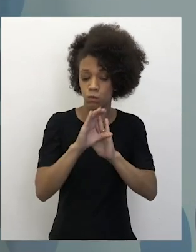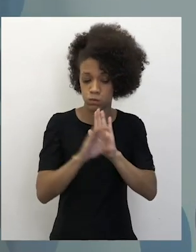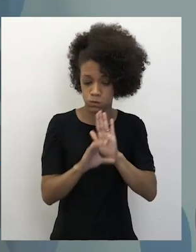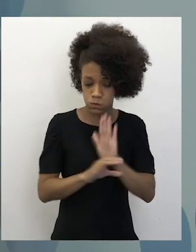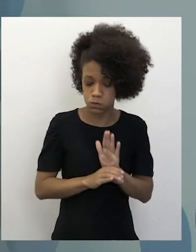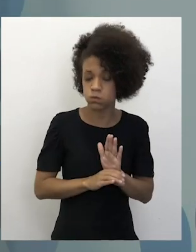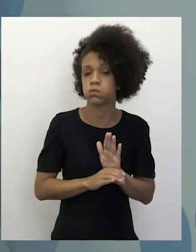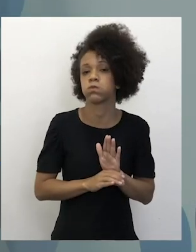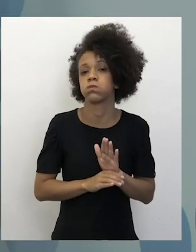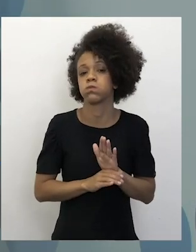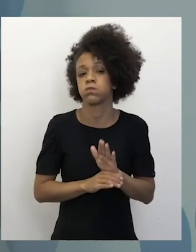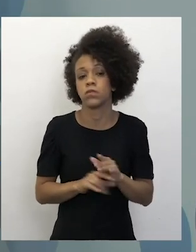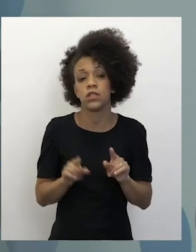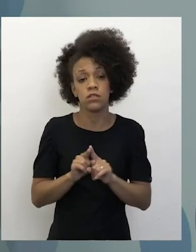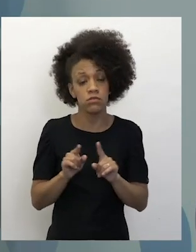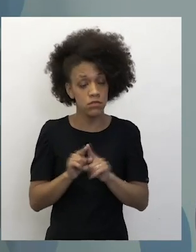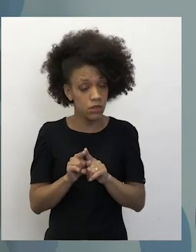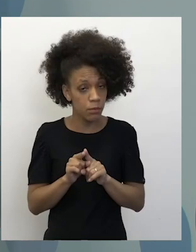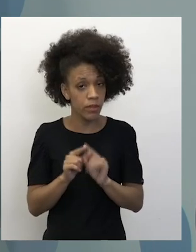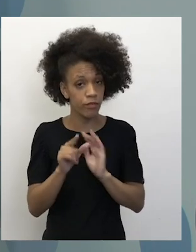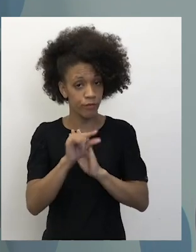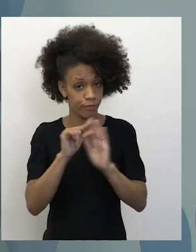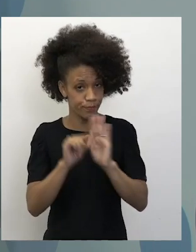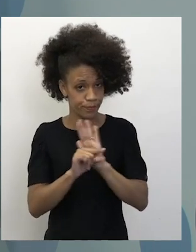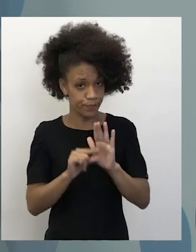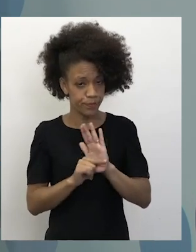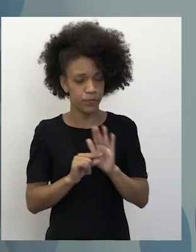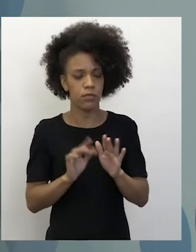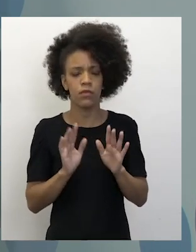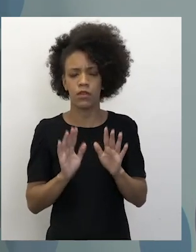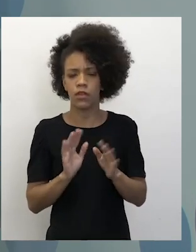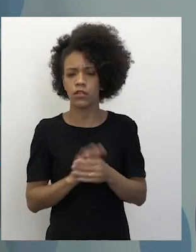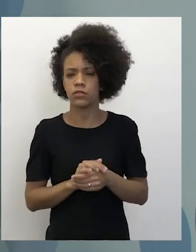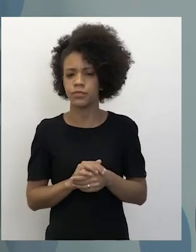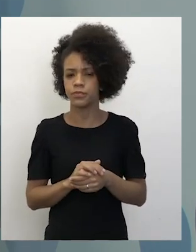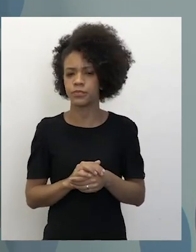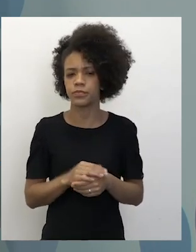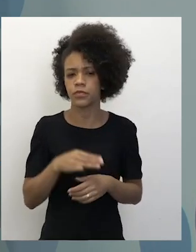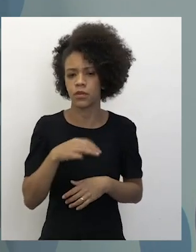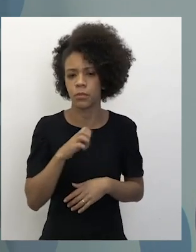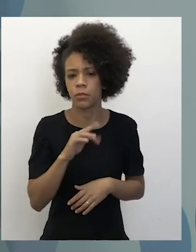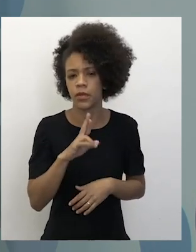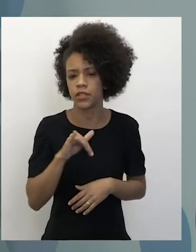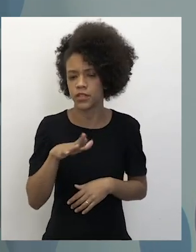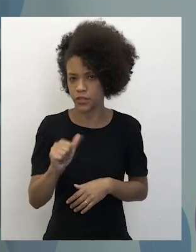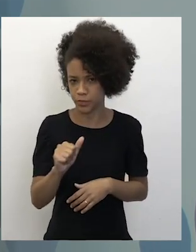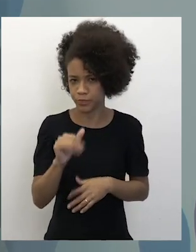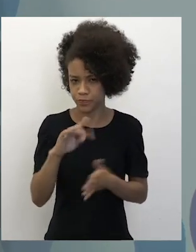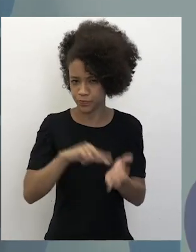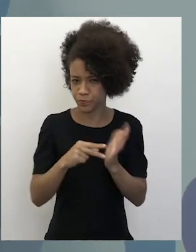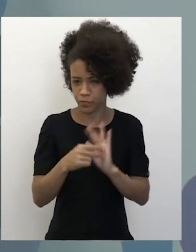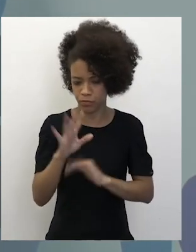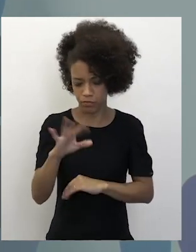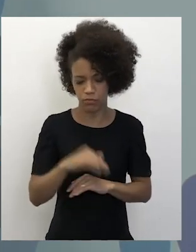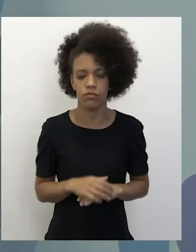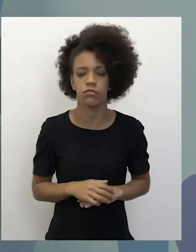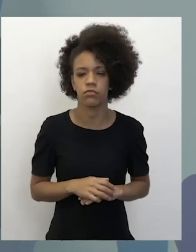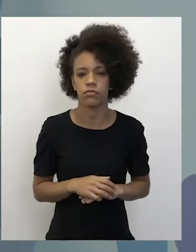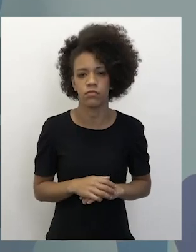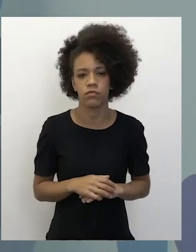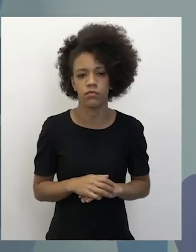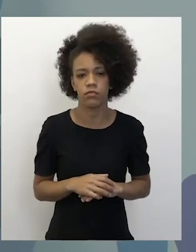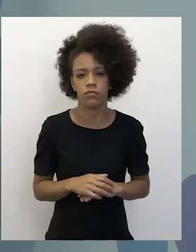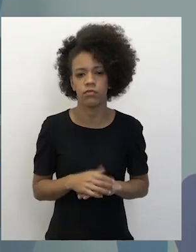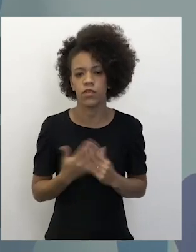existe estrofes e versos Então olha só vamos primeiro falar de métrica estamos O que que a métrica